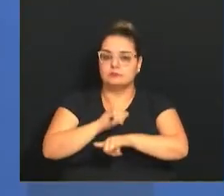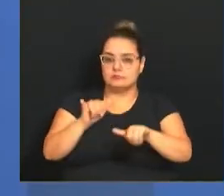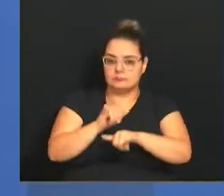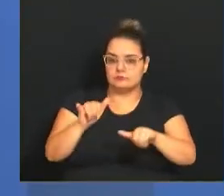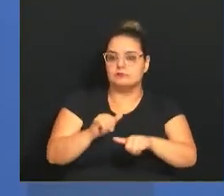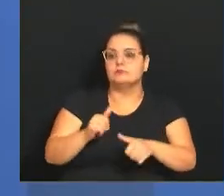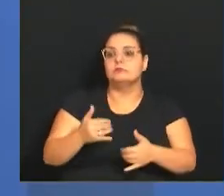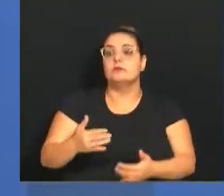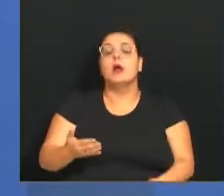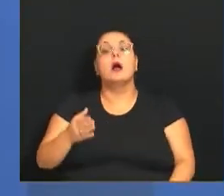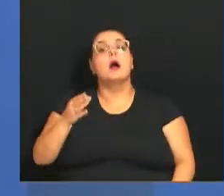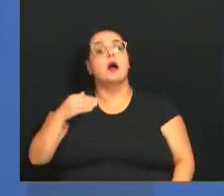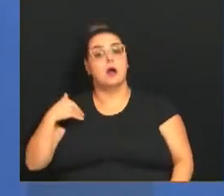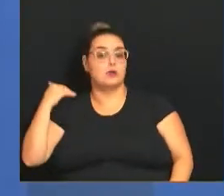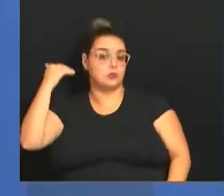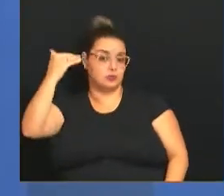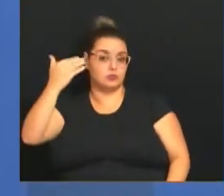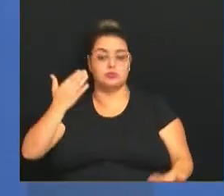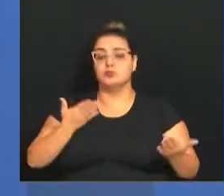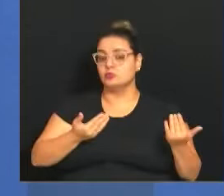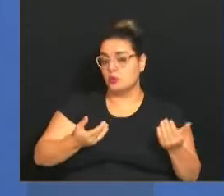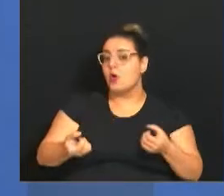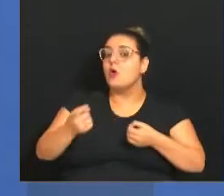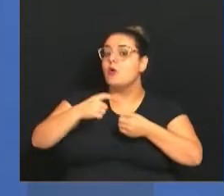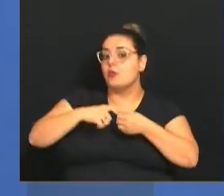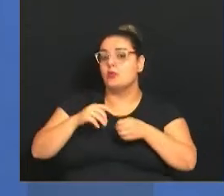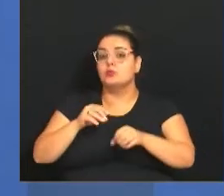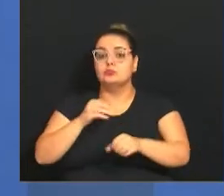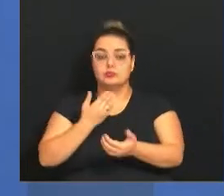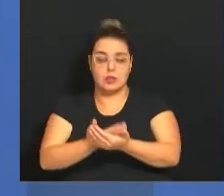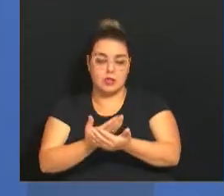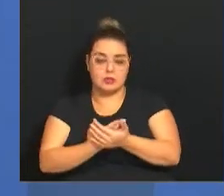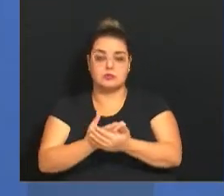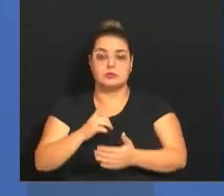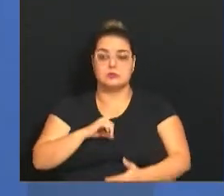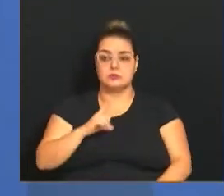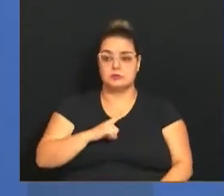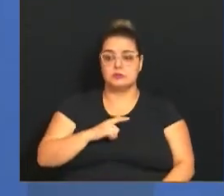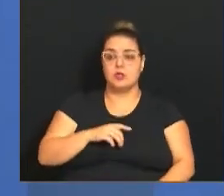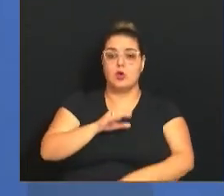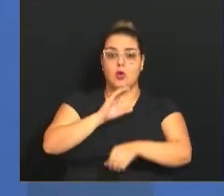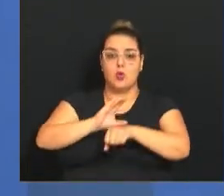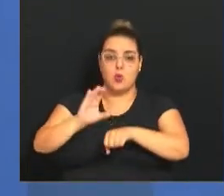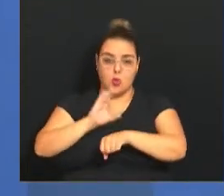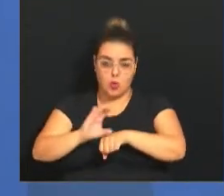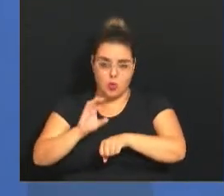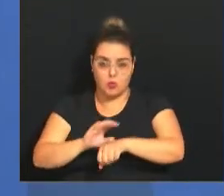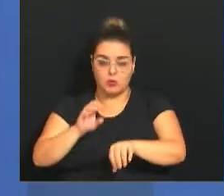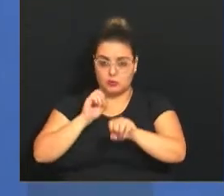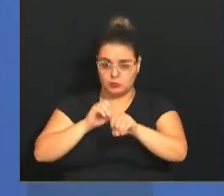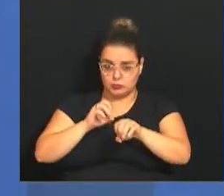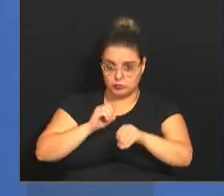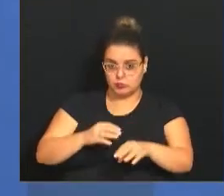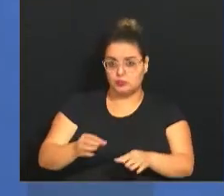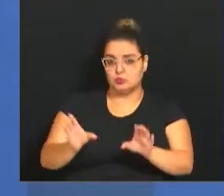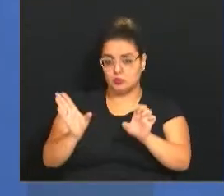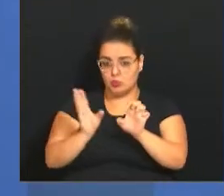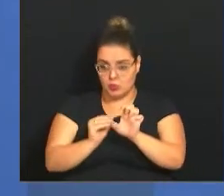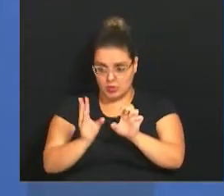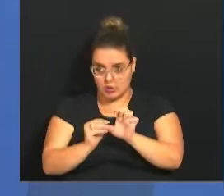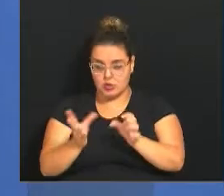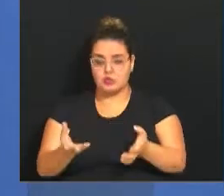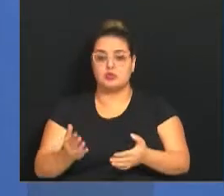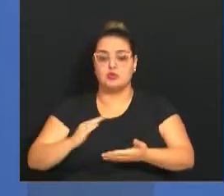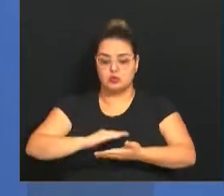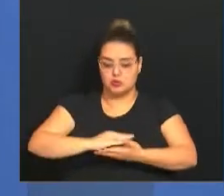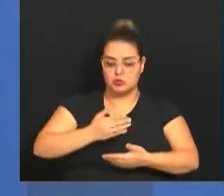que queira estudar, voltar a estudar. A gente tem aqui cursos de educação de jovens e adultos, introdução à